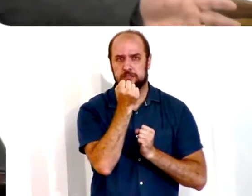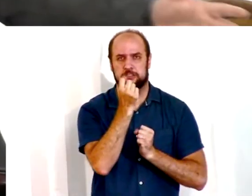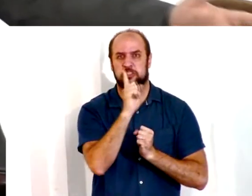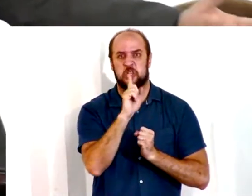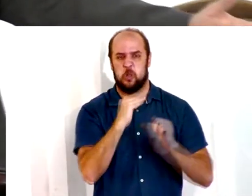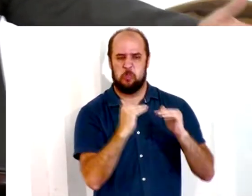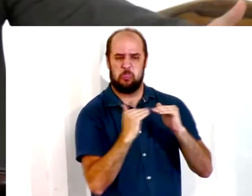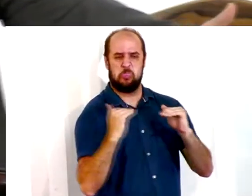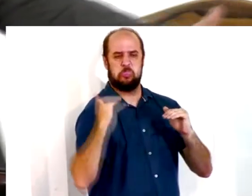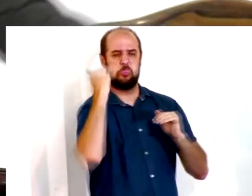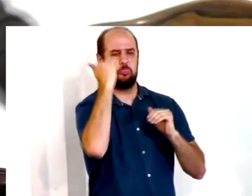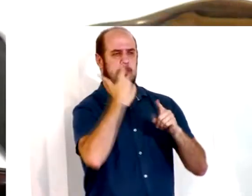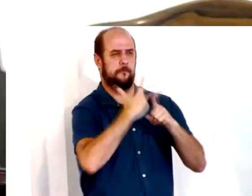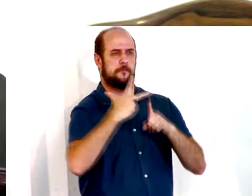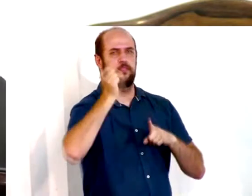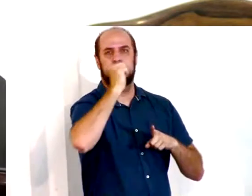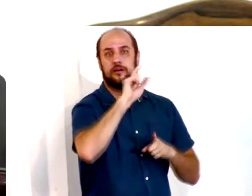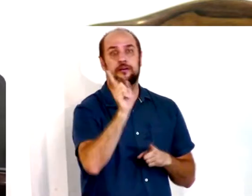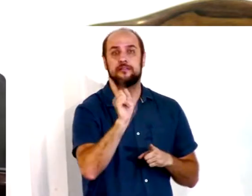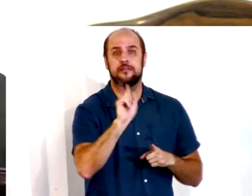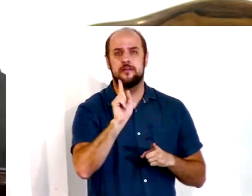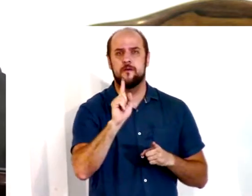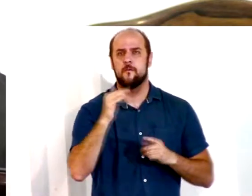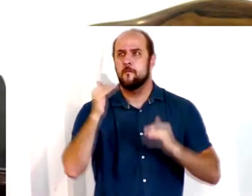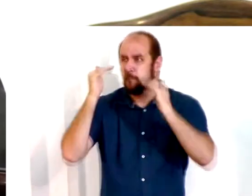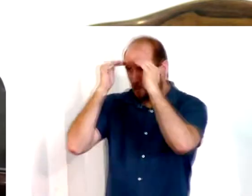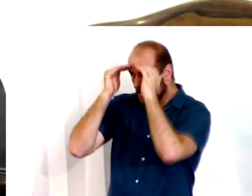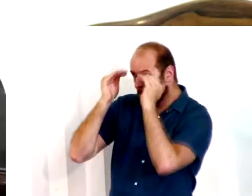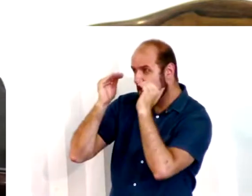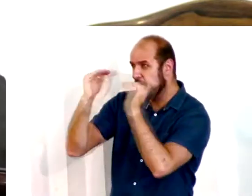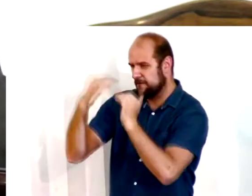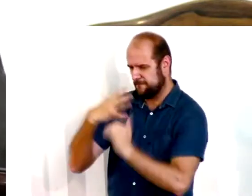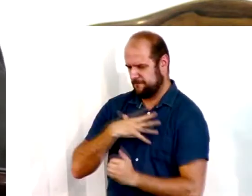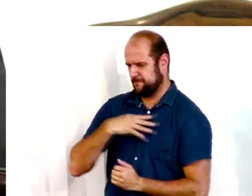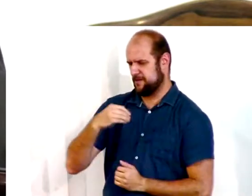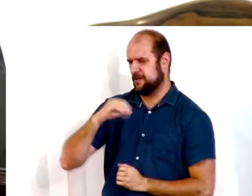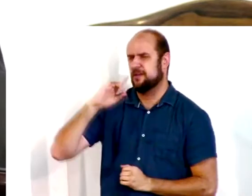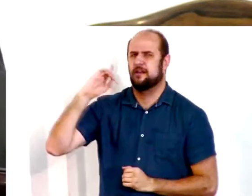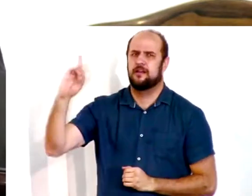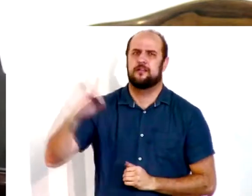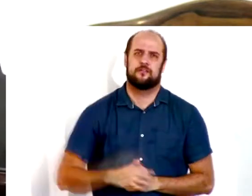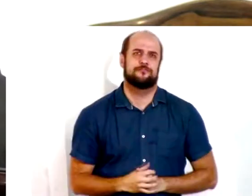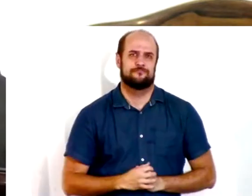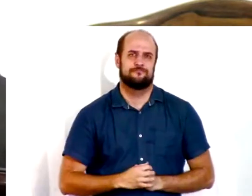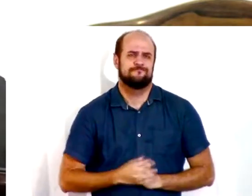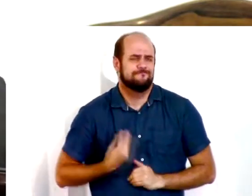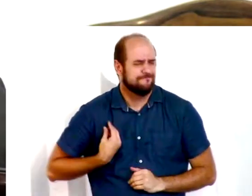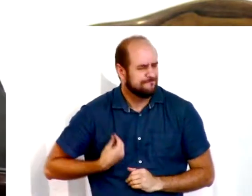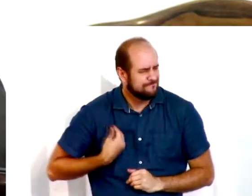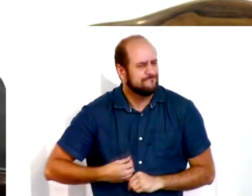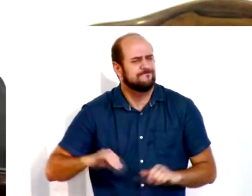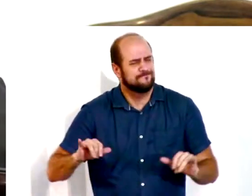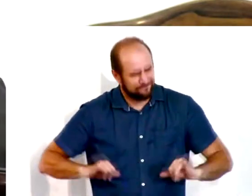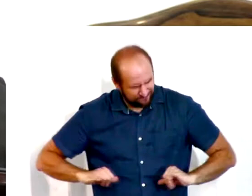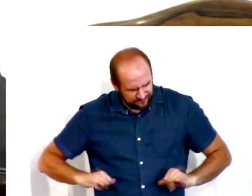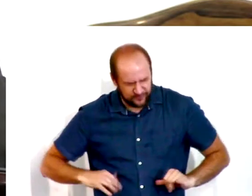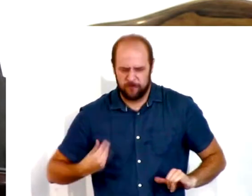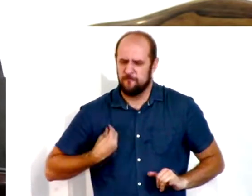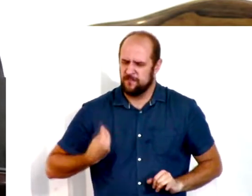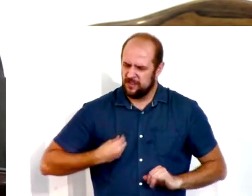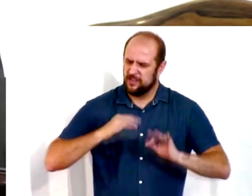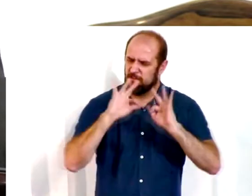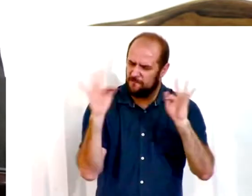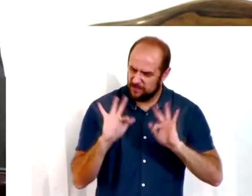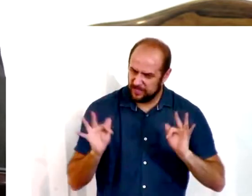ser um campeão vencedor, mas para você ser um filho de Deus, vivendo em sofrimento, em alegria,